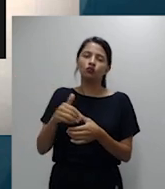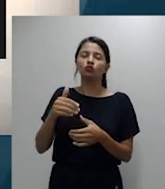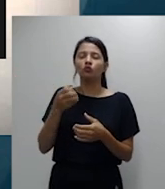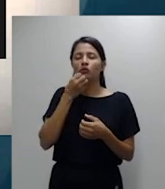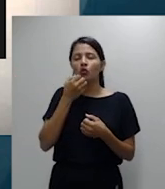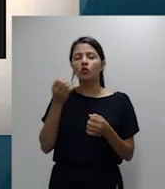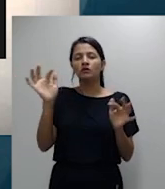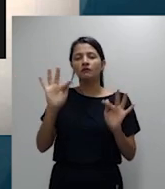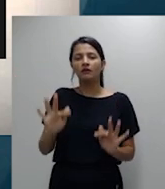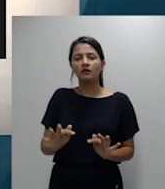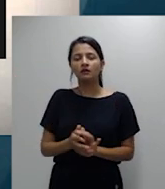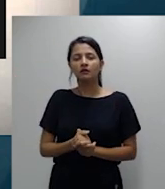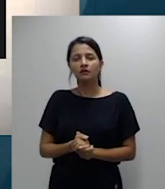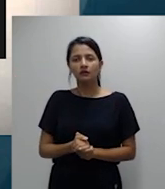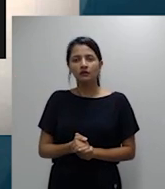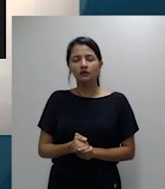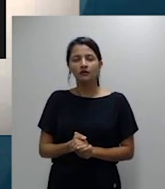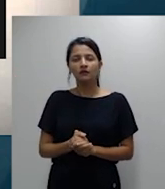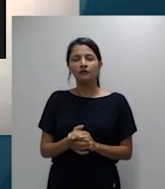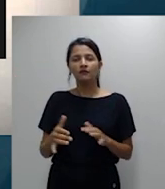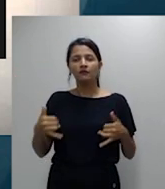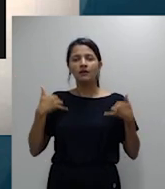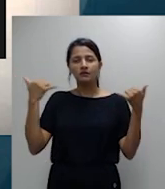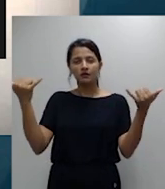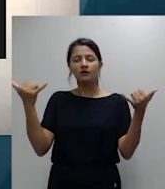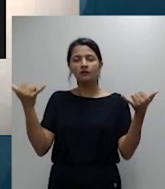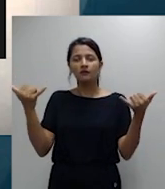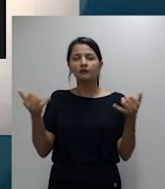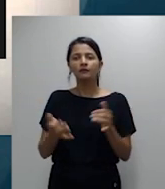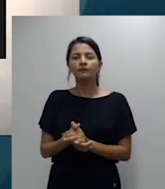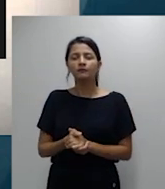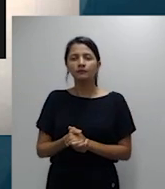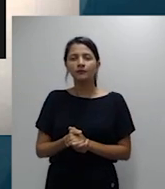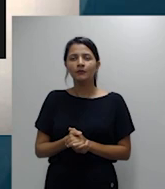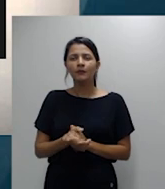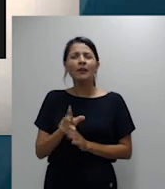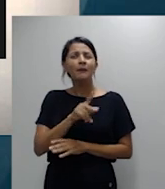lá na barra temos agora mais